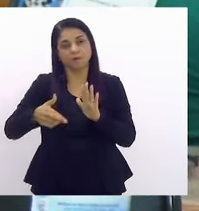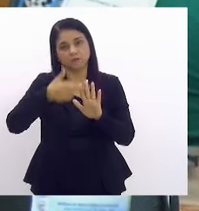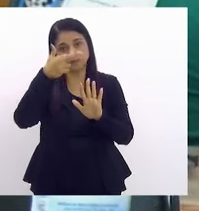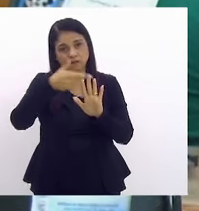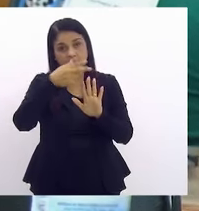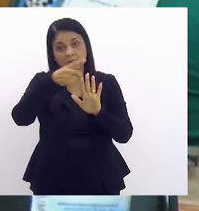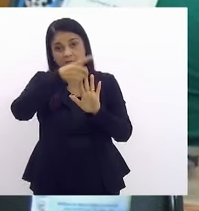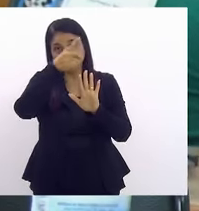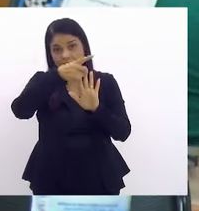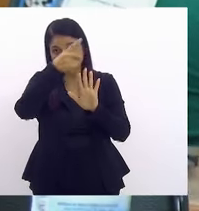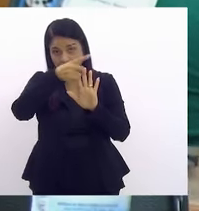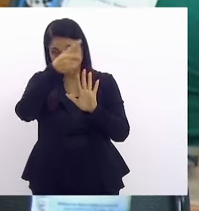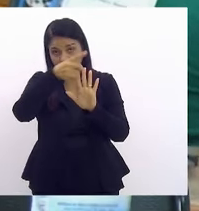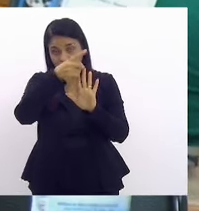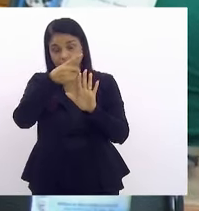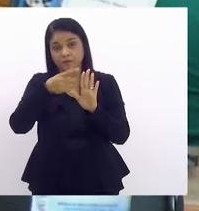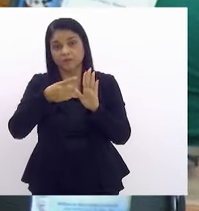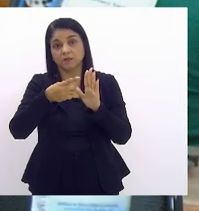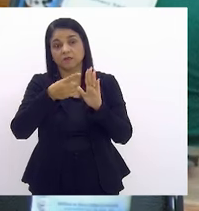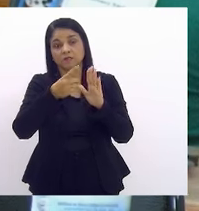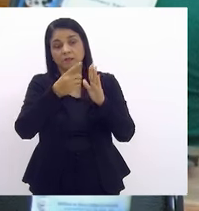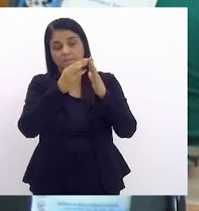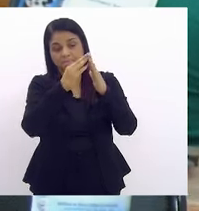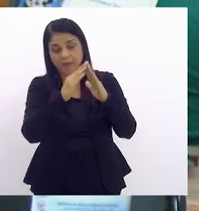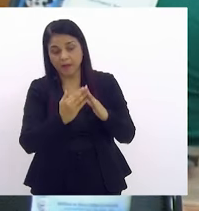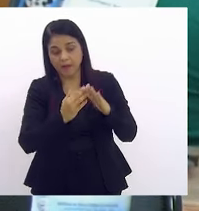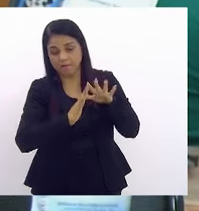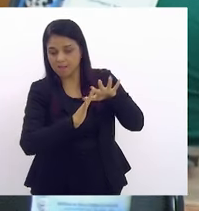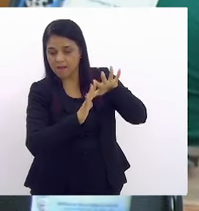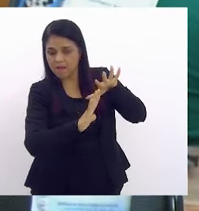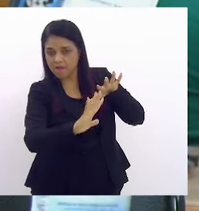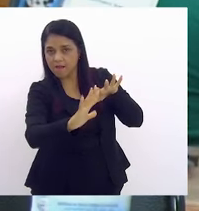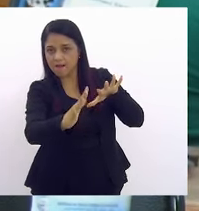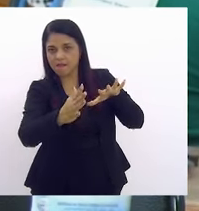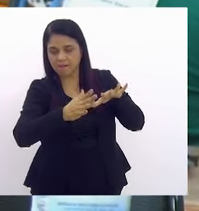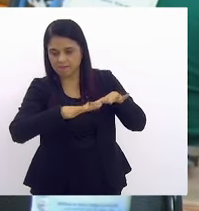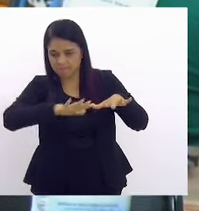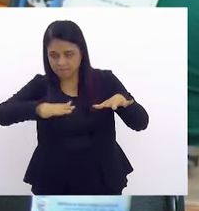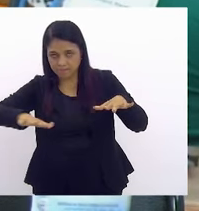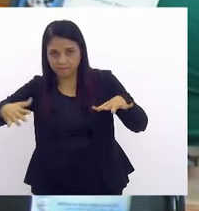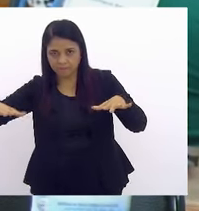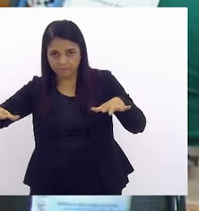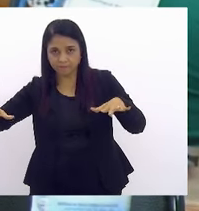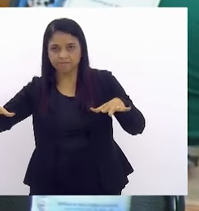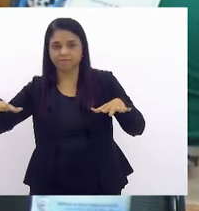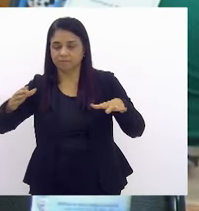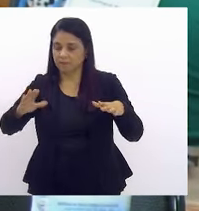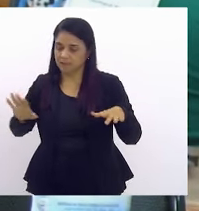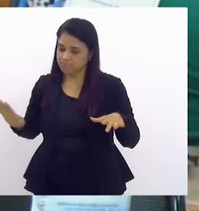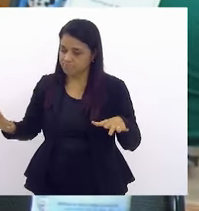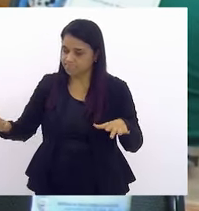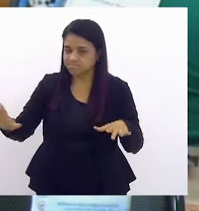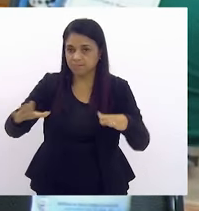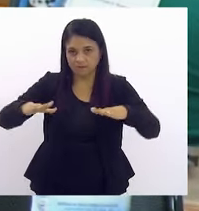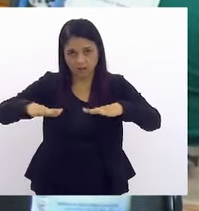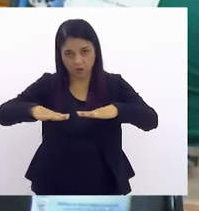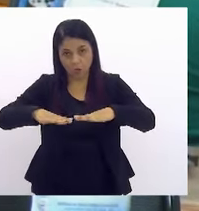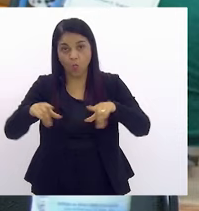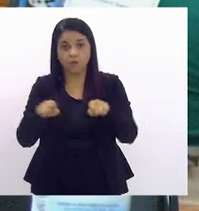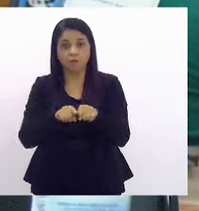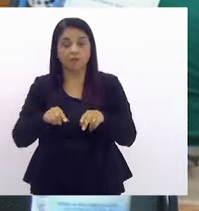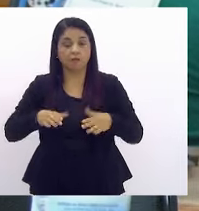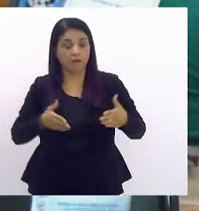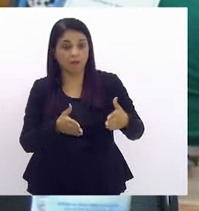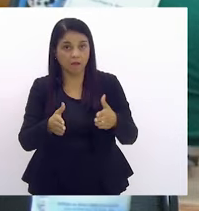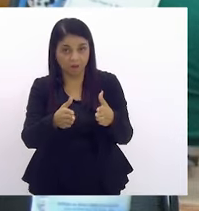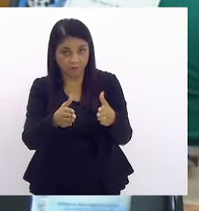das remoções e realocações das obras nas faixas marginais de Lagoa e de Rios também. Isso já começou,